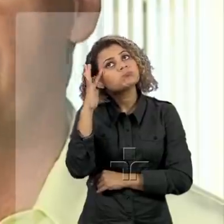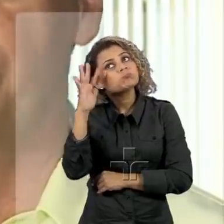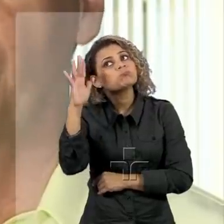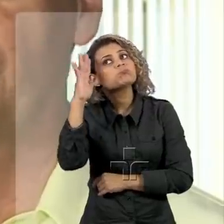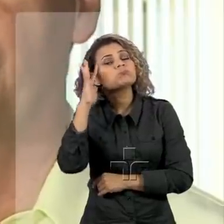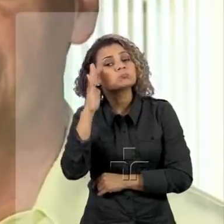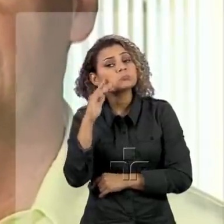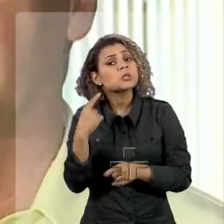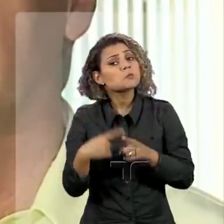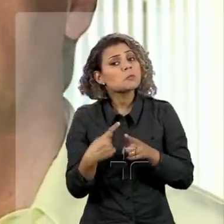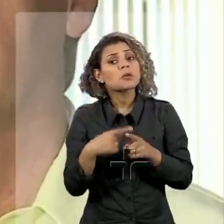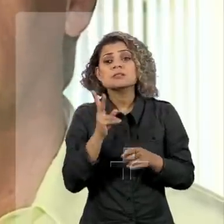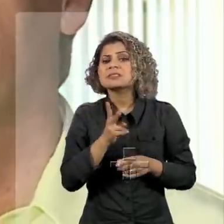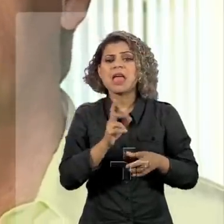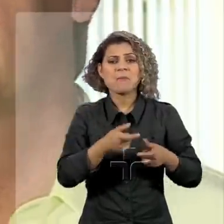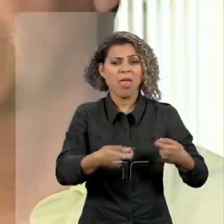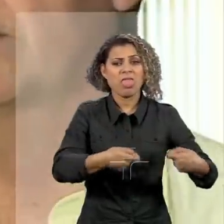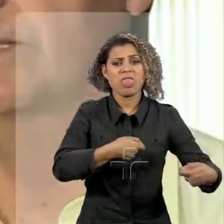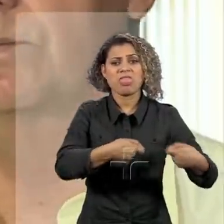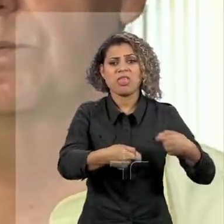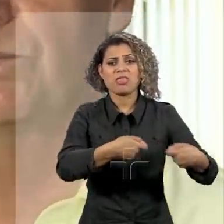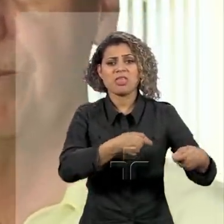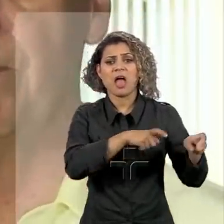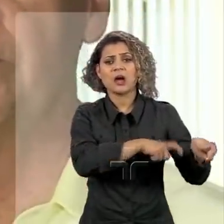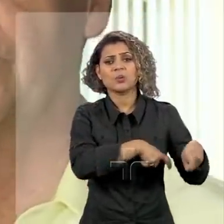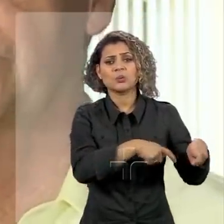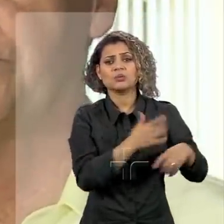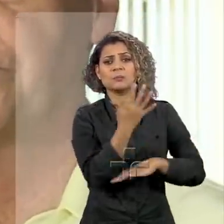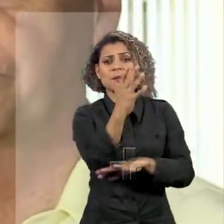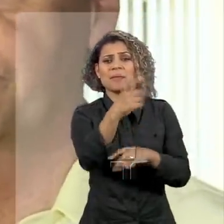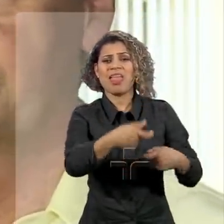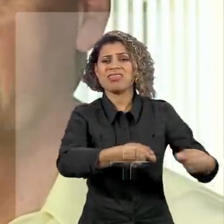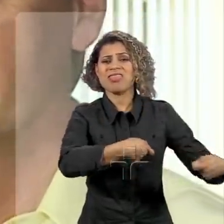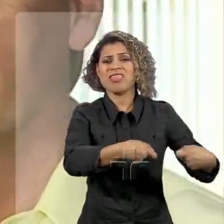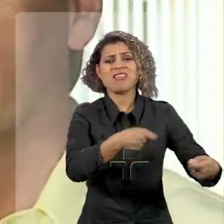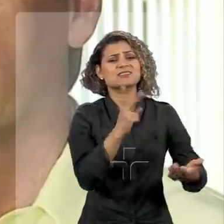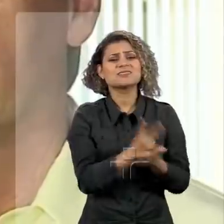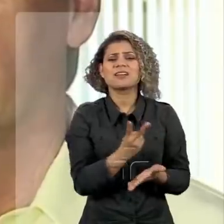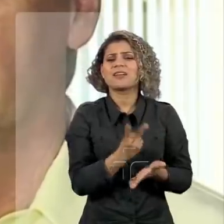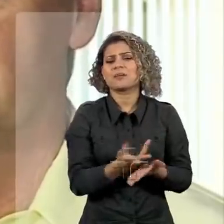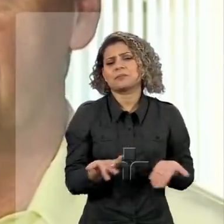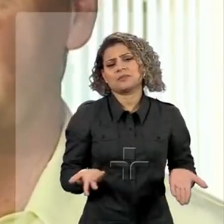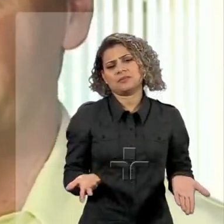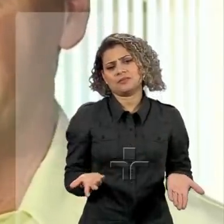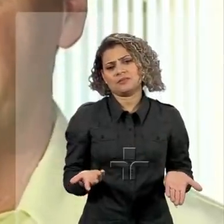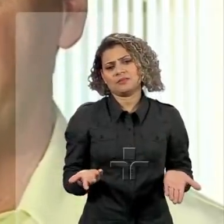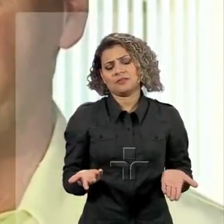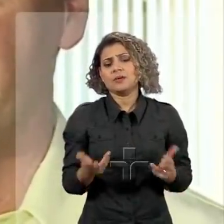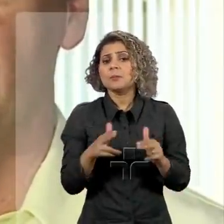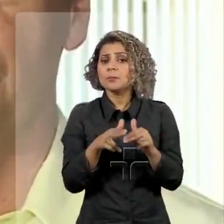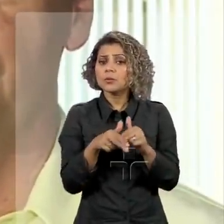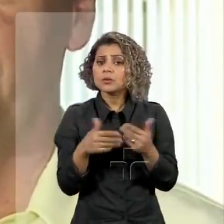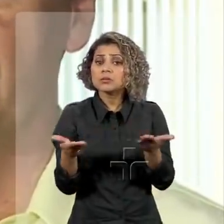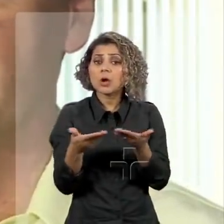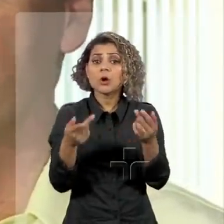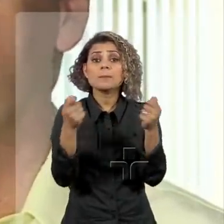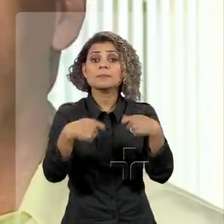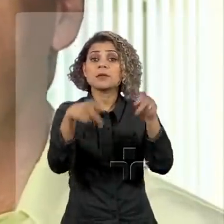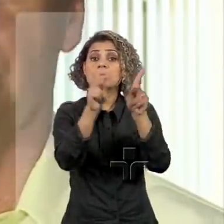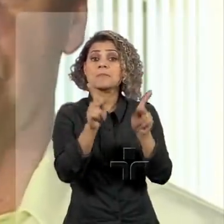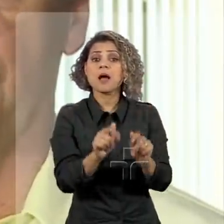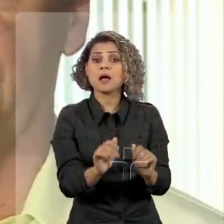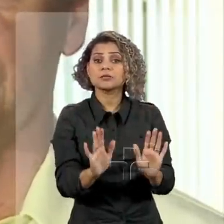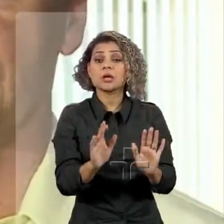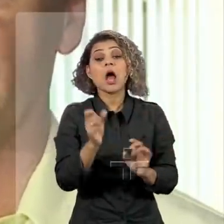porque sempre houve uma briga entre o Ministério da Agricultura e Meio Ambiente. E tínhamos que pacificar isso aí. Em alguns países do